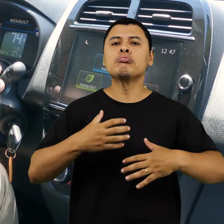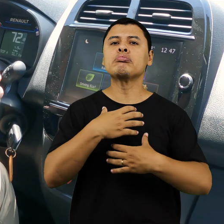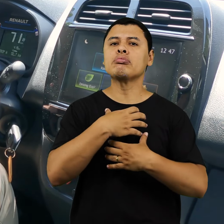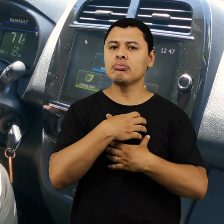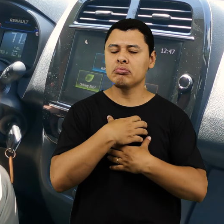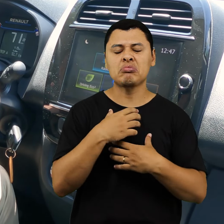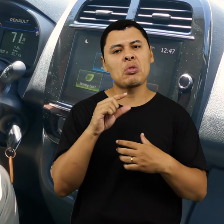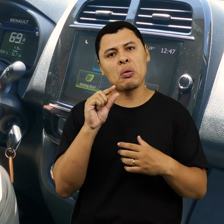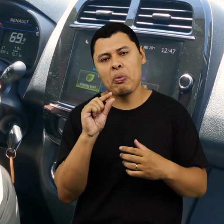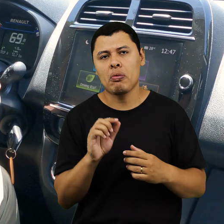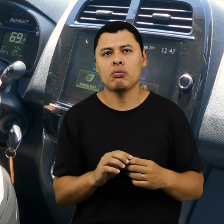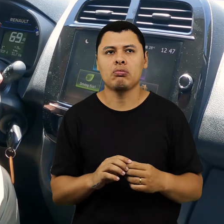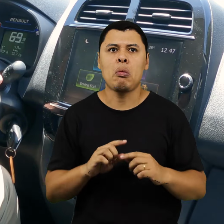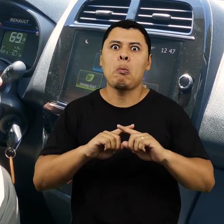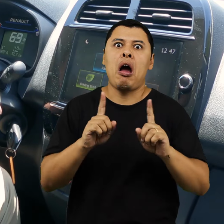vamos dizer assim,